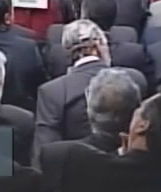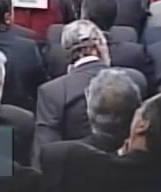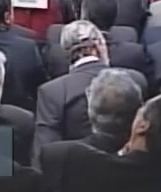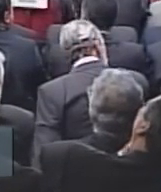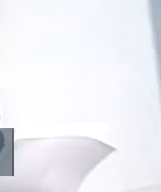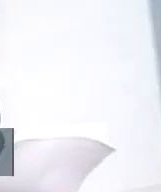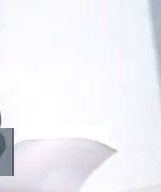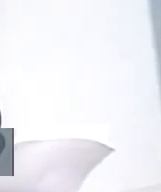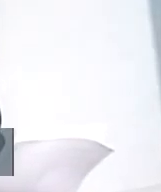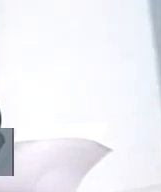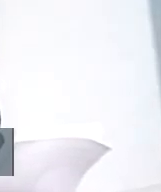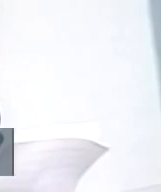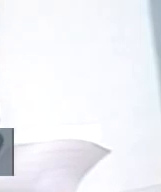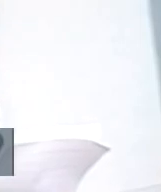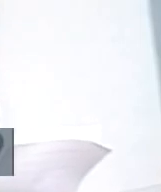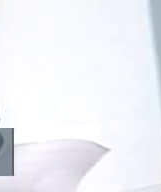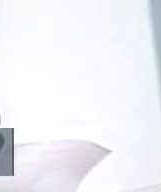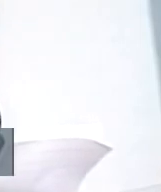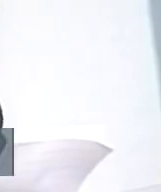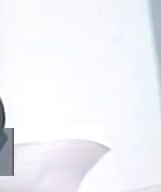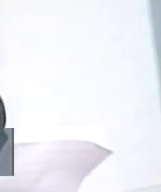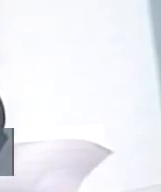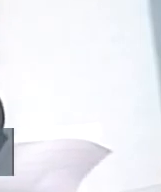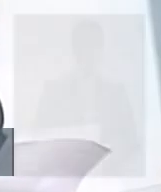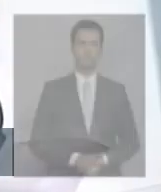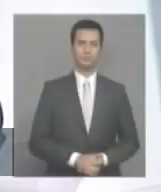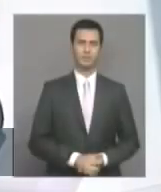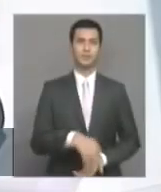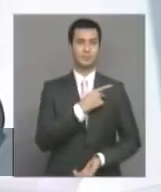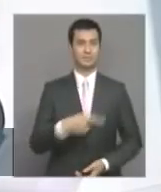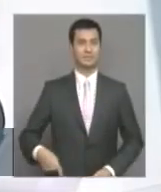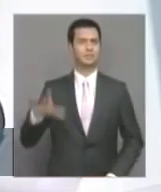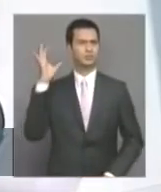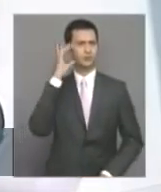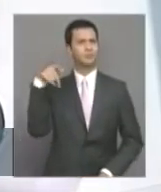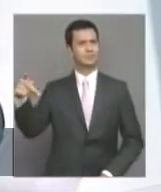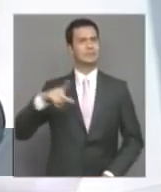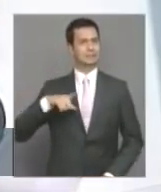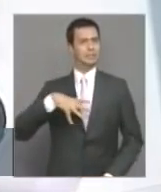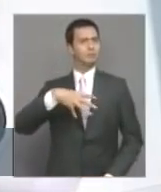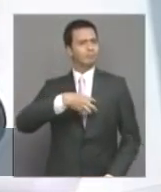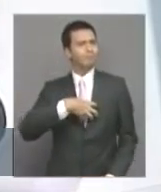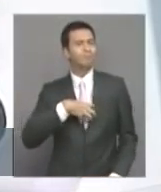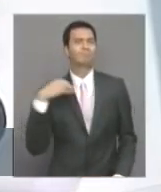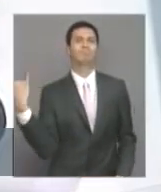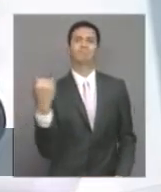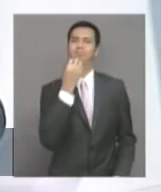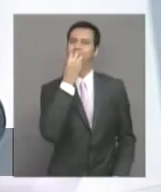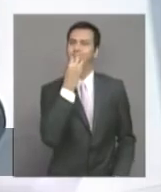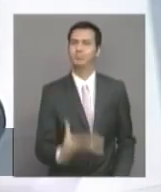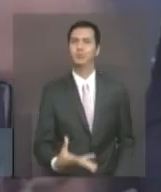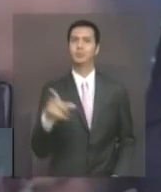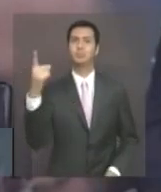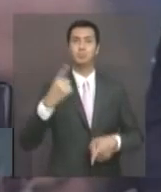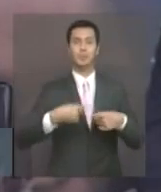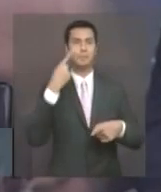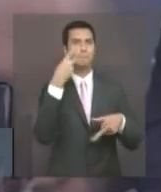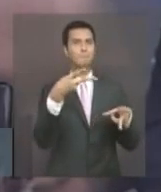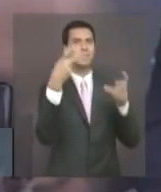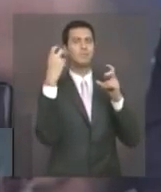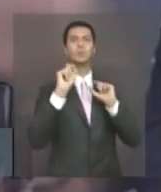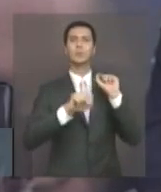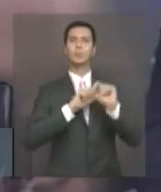Nossa Presidenta teve uma sensibilidade ímpar ao perceber que detalhes como esse vão muito, muito além do